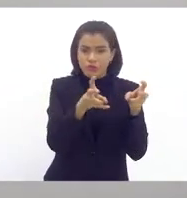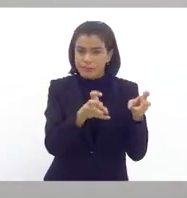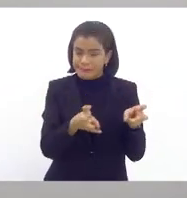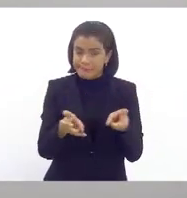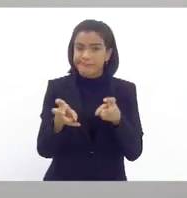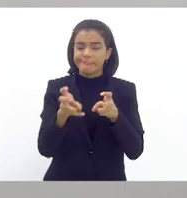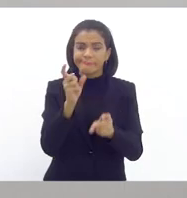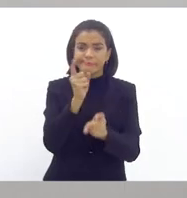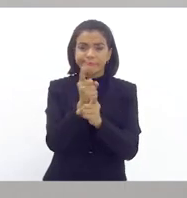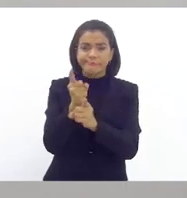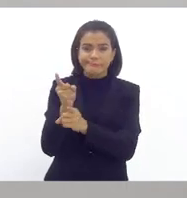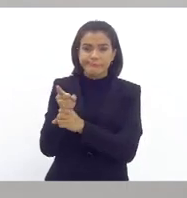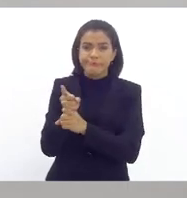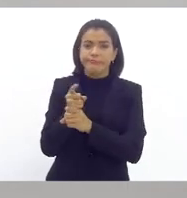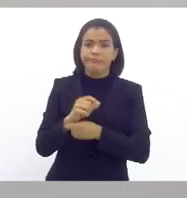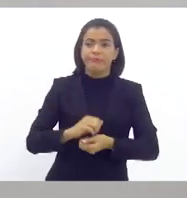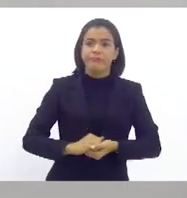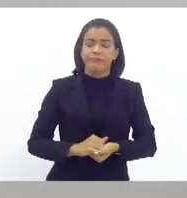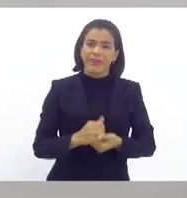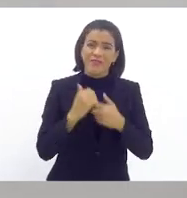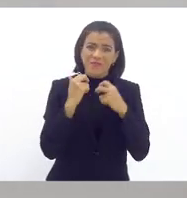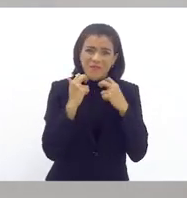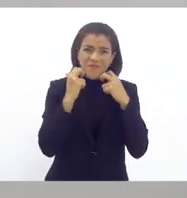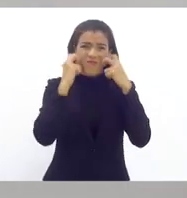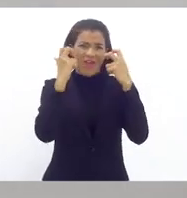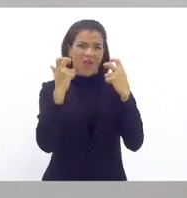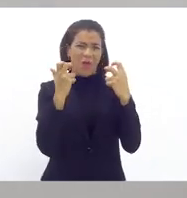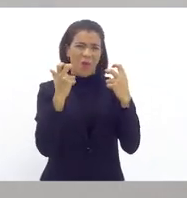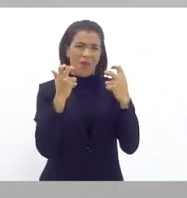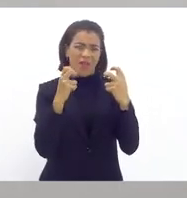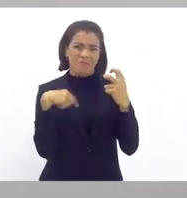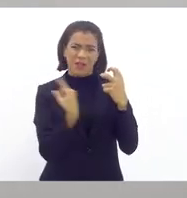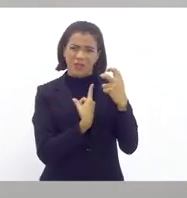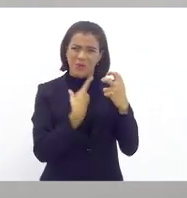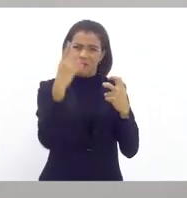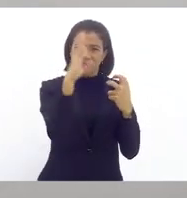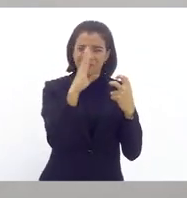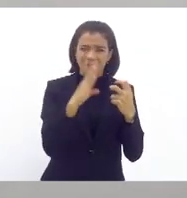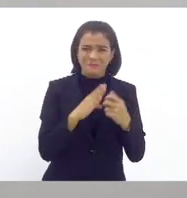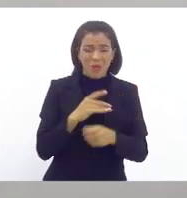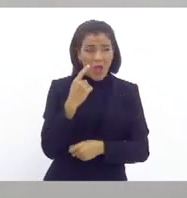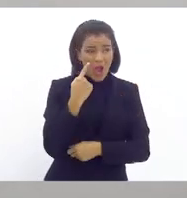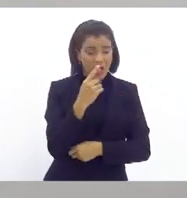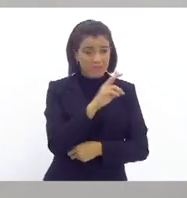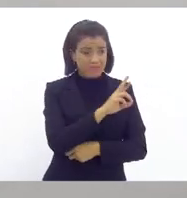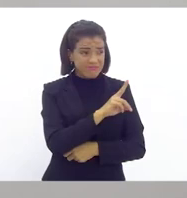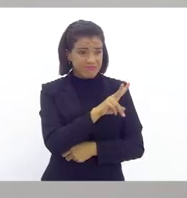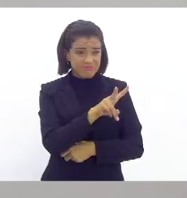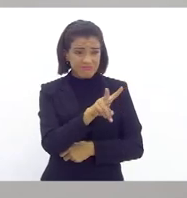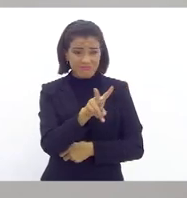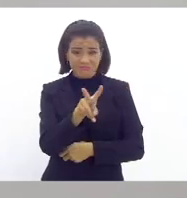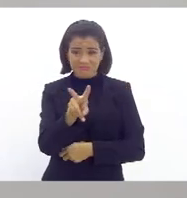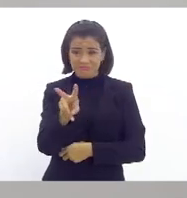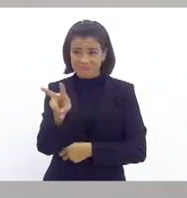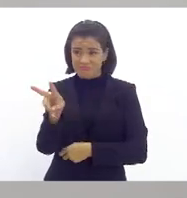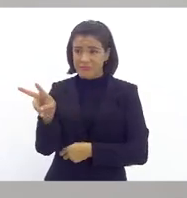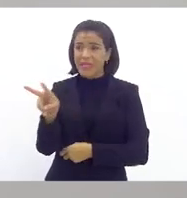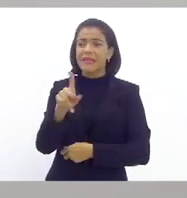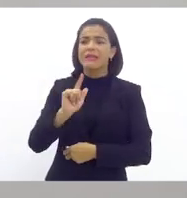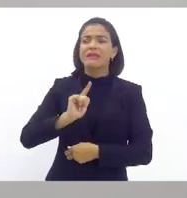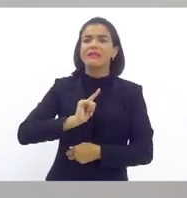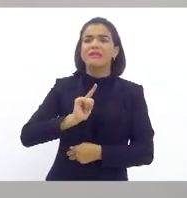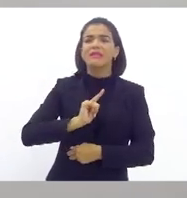vergonhosas para a nossa realidade brasileira. Basta observar que há um certo